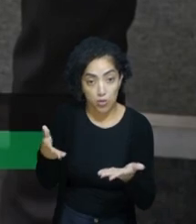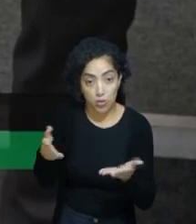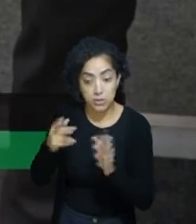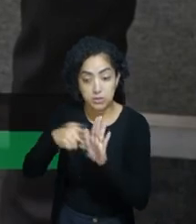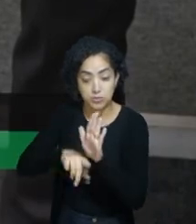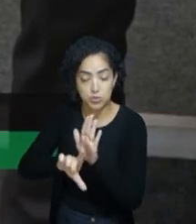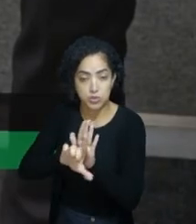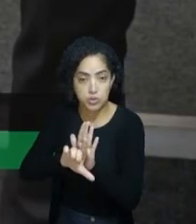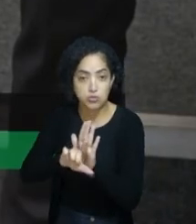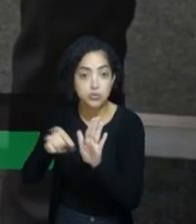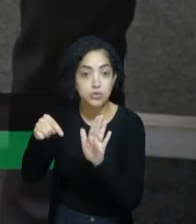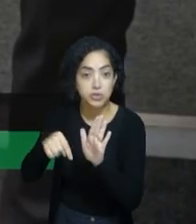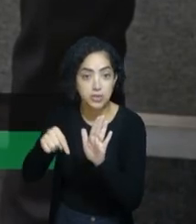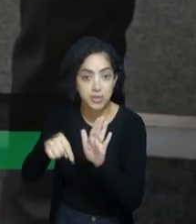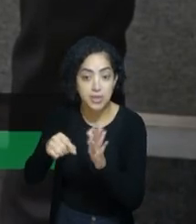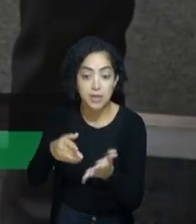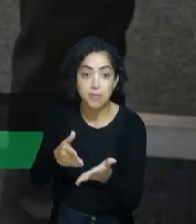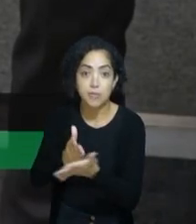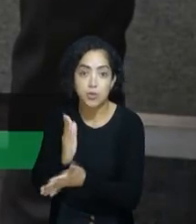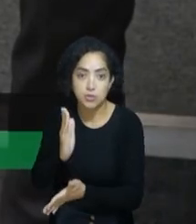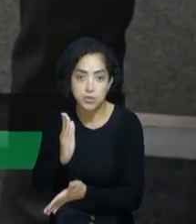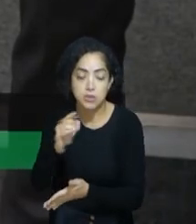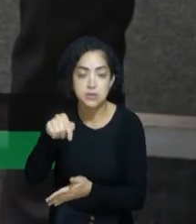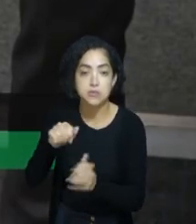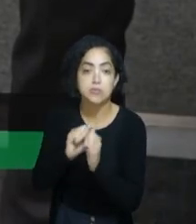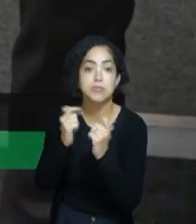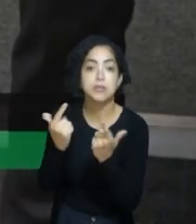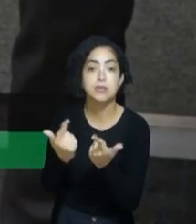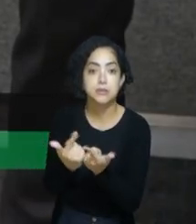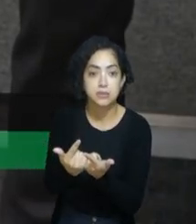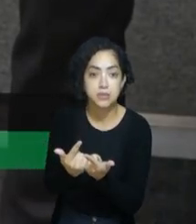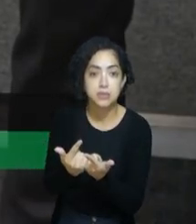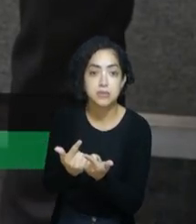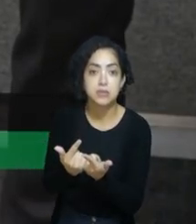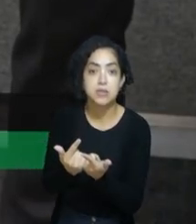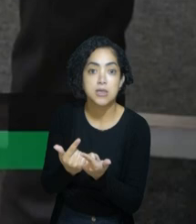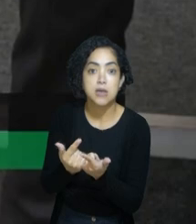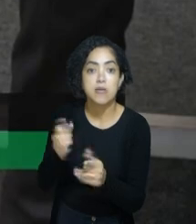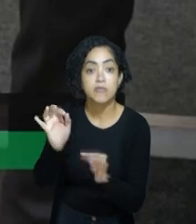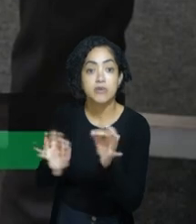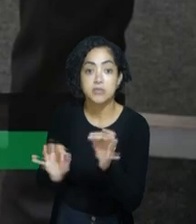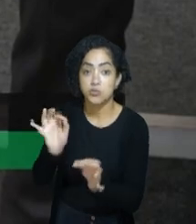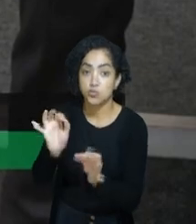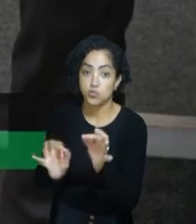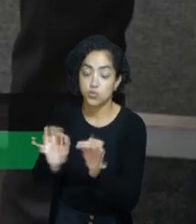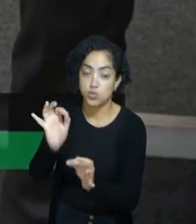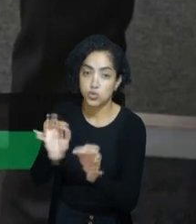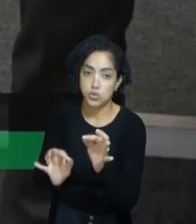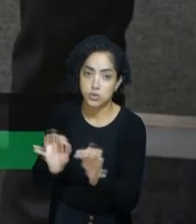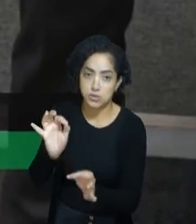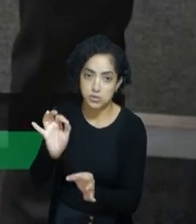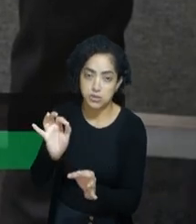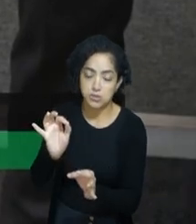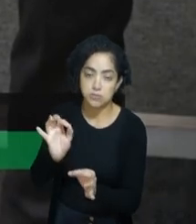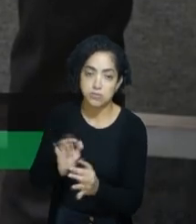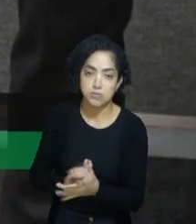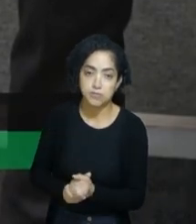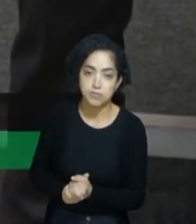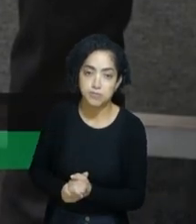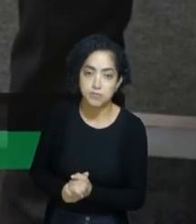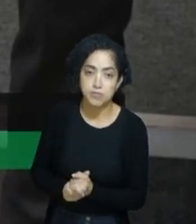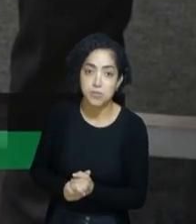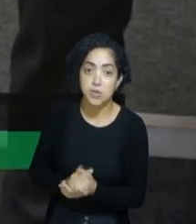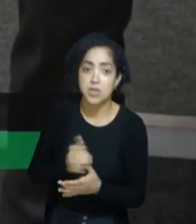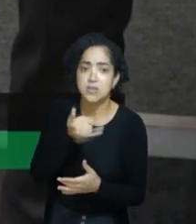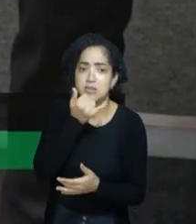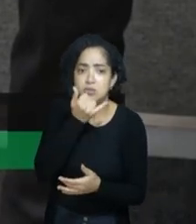lei e eu penso que a aprovação pela Assembleia Legislativa é na verdade fazer justiça e como estado a gente até tinha que se disculpar